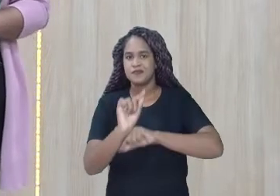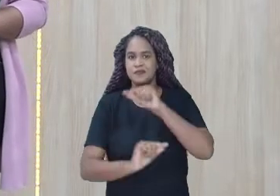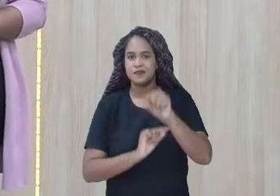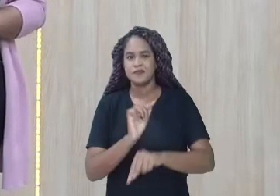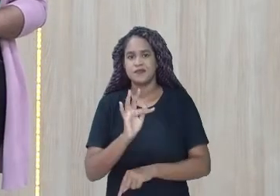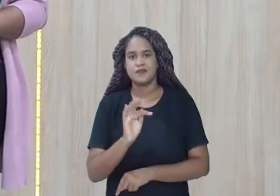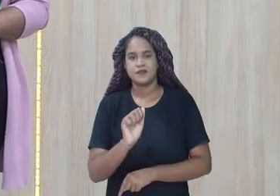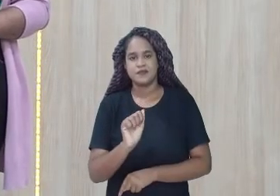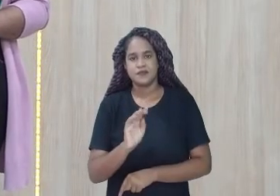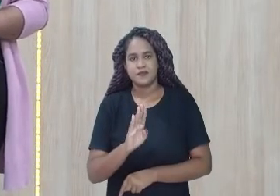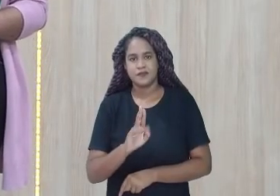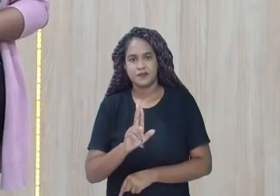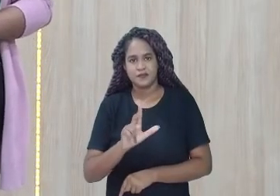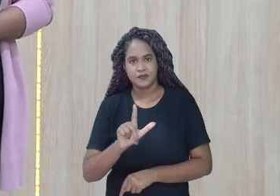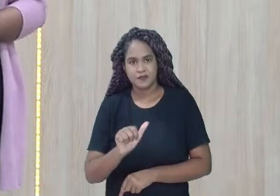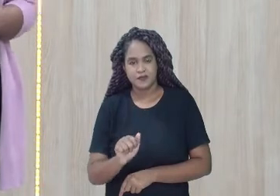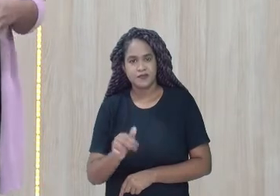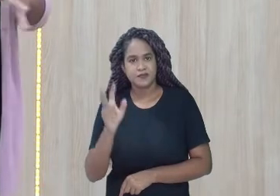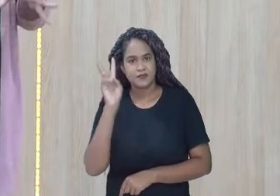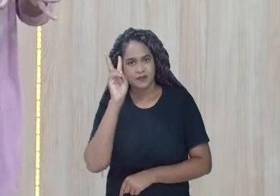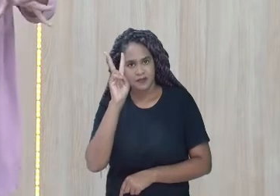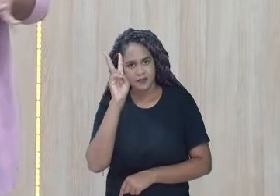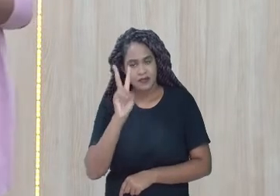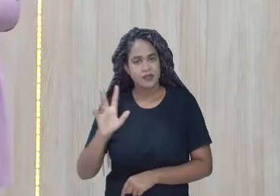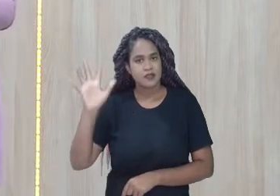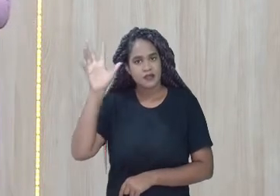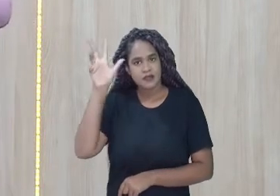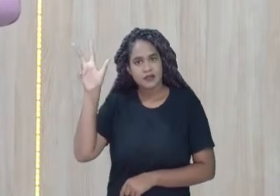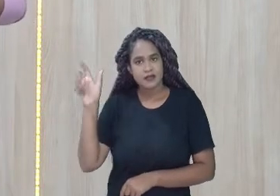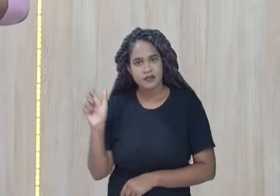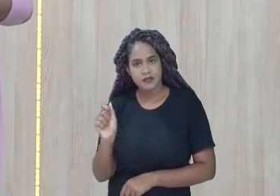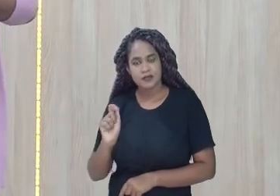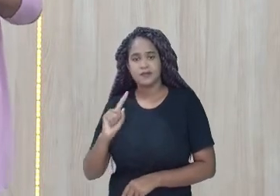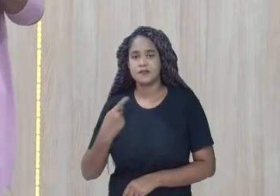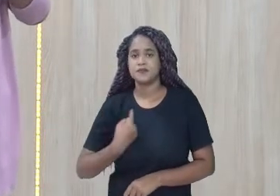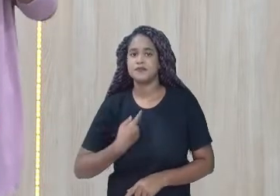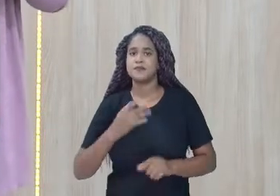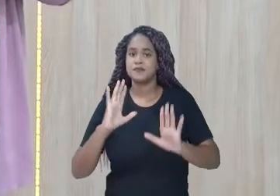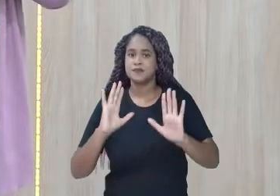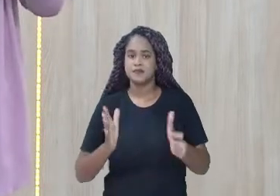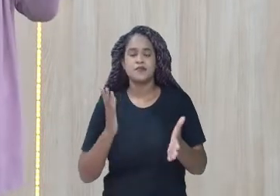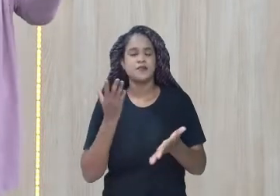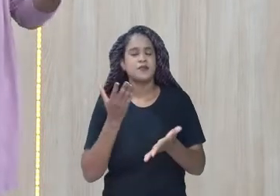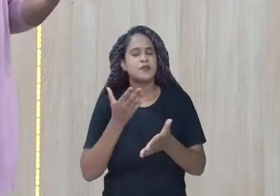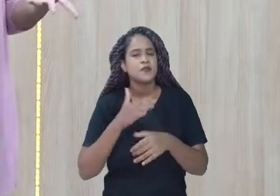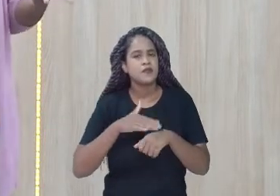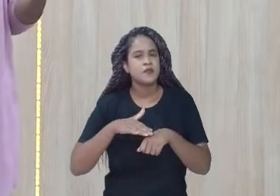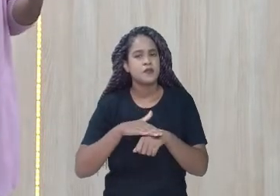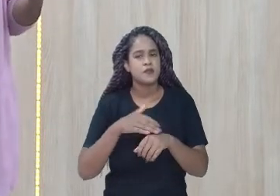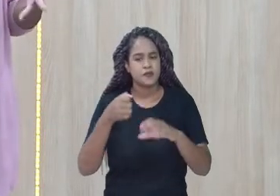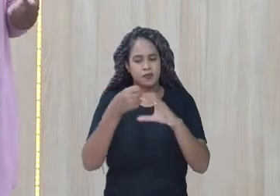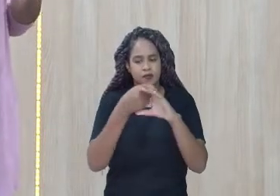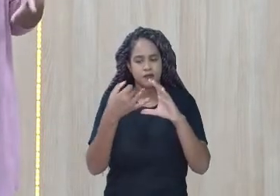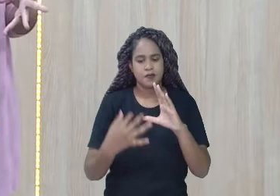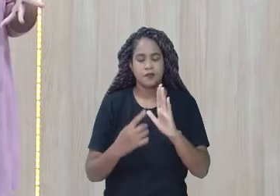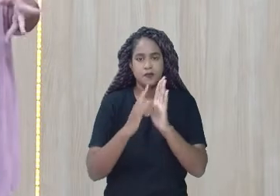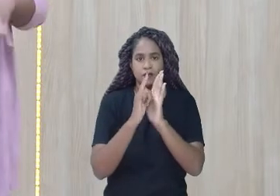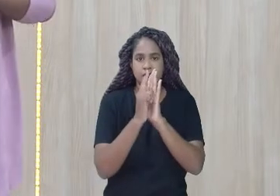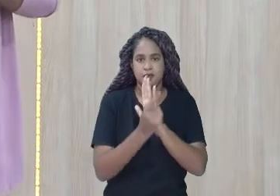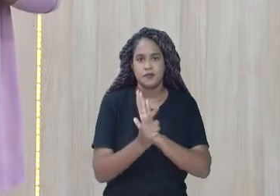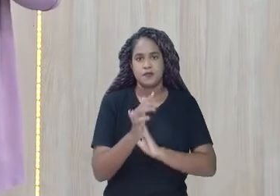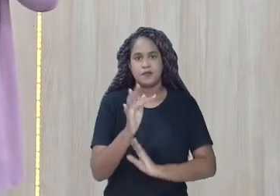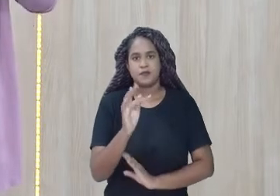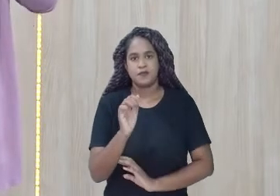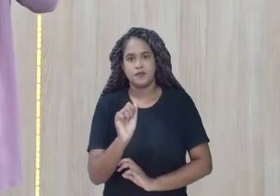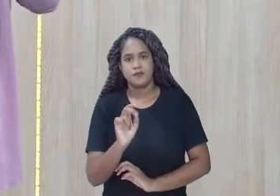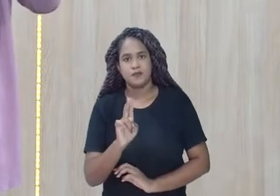fábulas africanas. A gente vinha conversando já um pouquinho sobre como as características do gênero textual da fábula, né? A